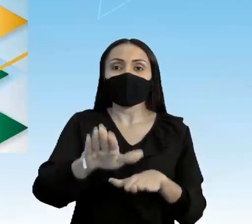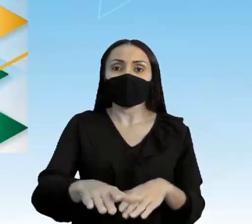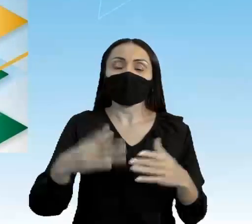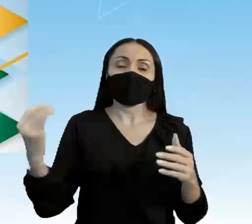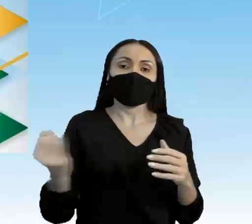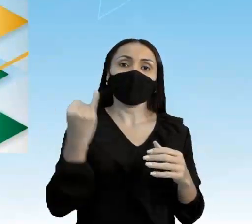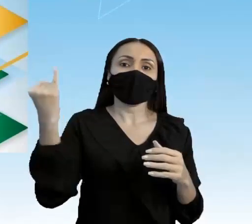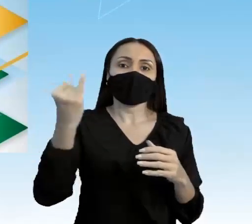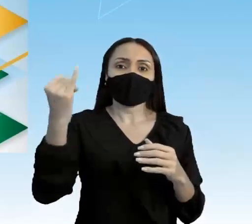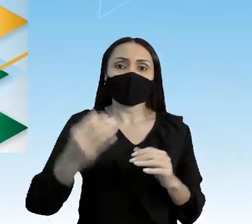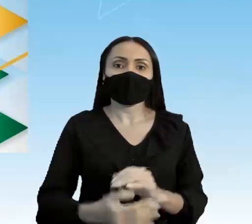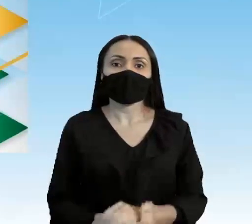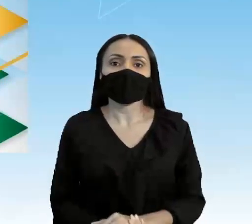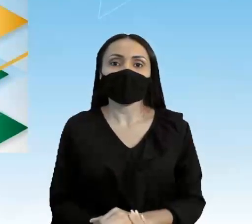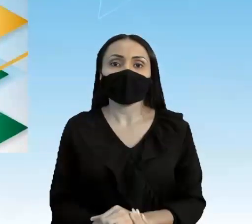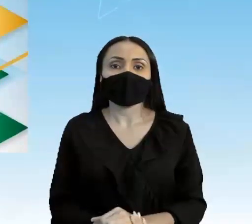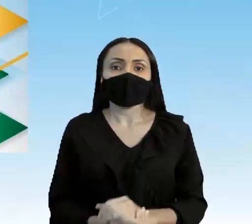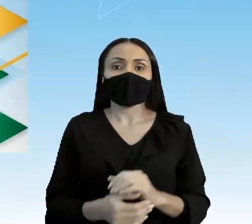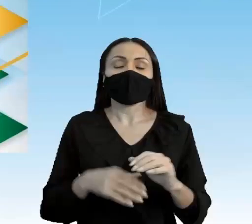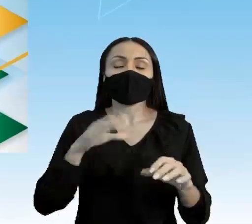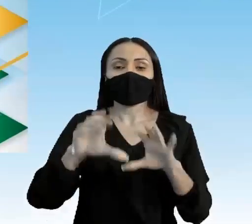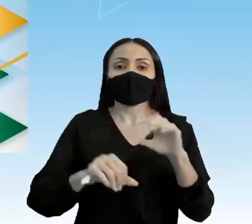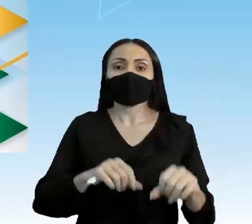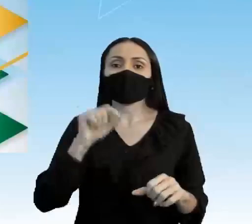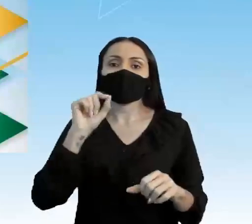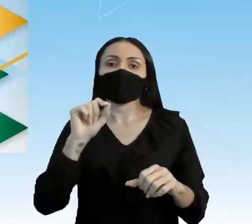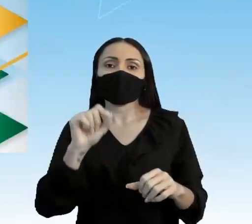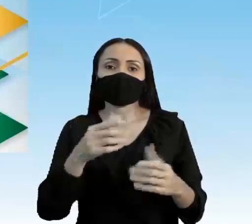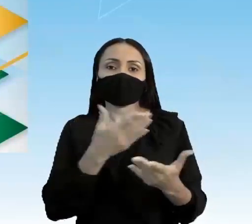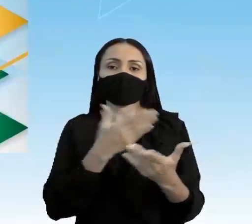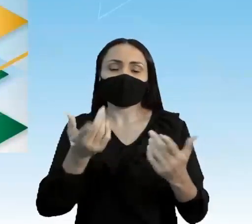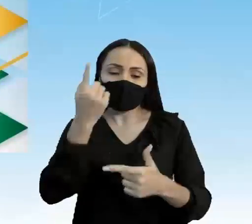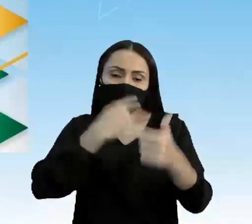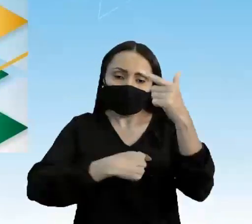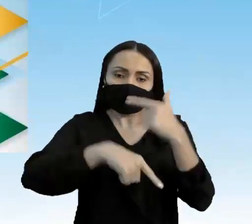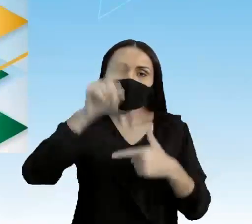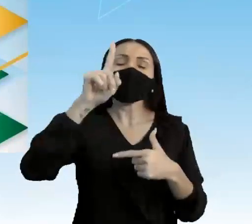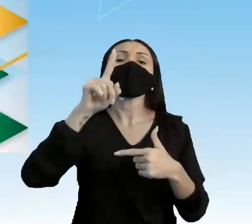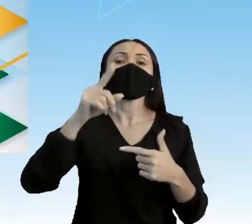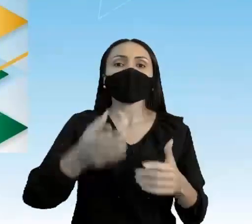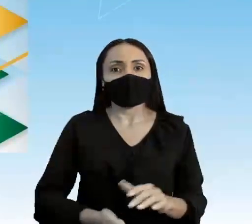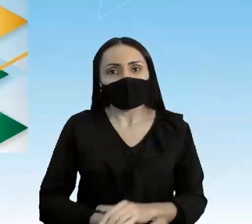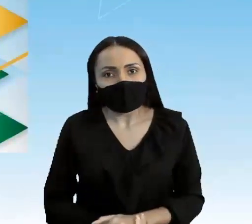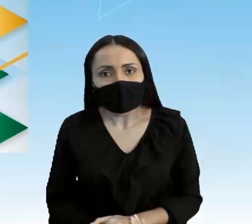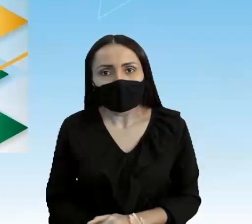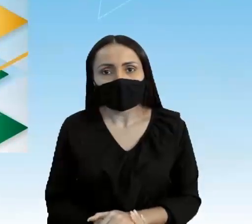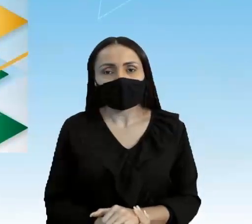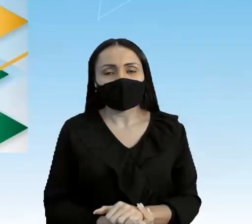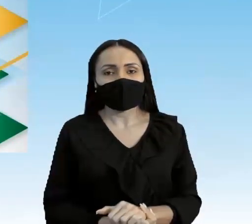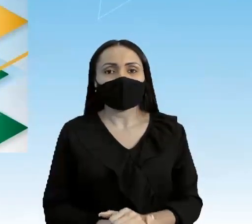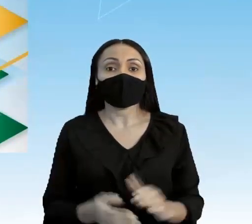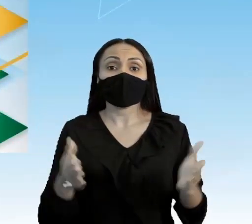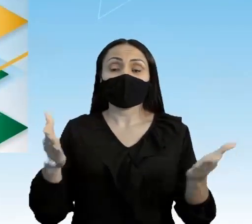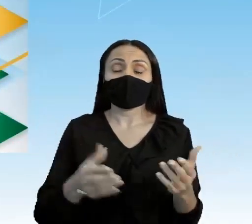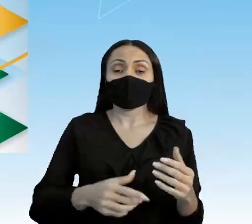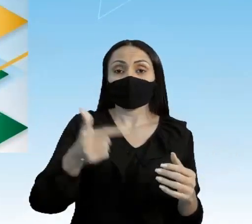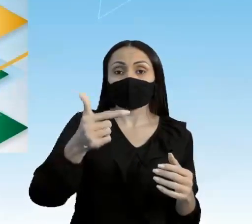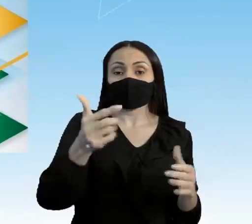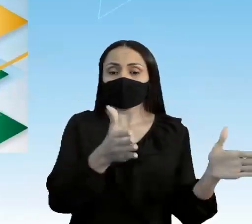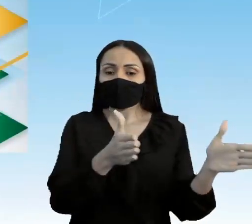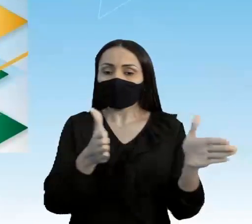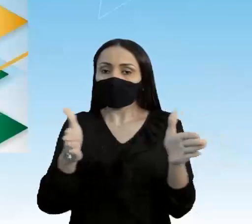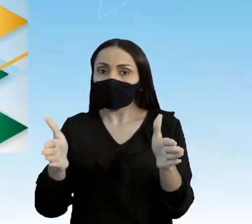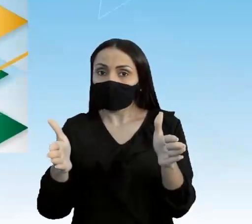né? E que buscaram o quê? Êxitos. Mas vamos lá. Então, já na segunda fase, vejam